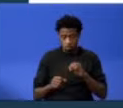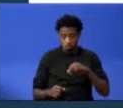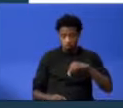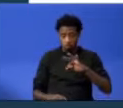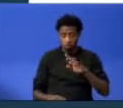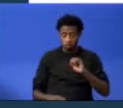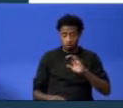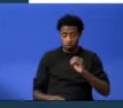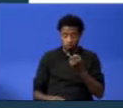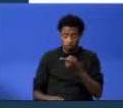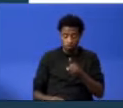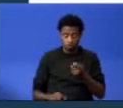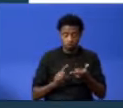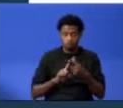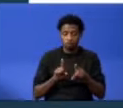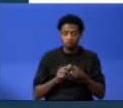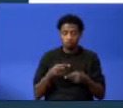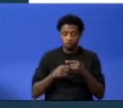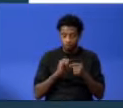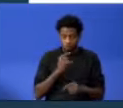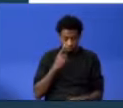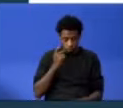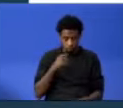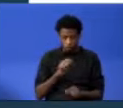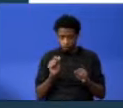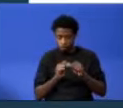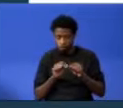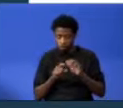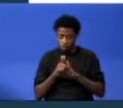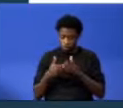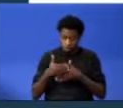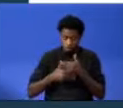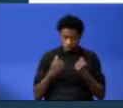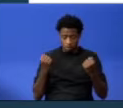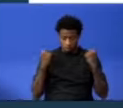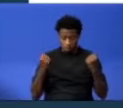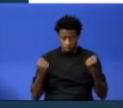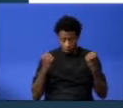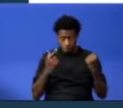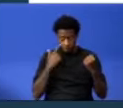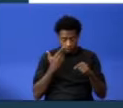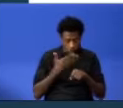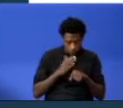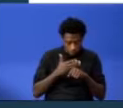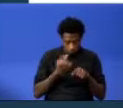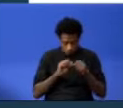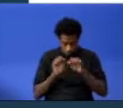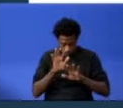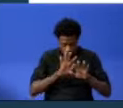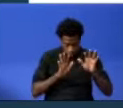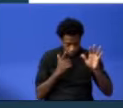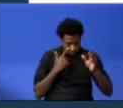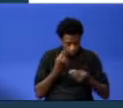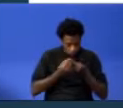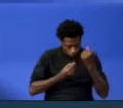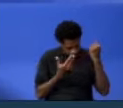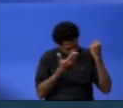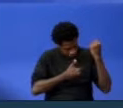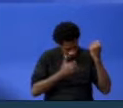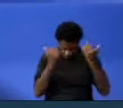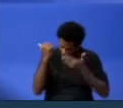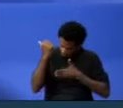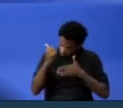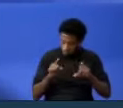muscular e, consequentemente, você faça, durante o exercício lá, você consiga realizar o movimento. Agora, vamos para